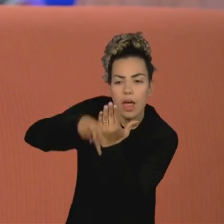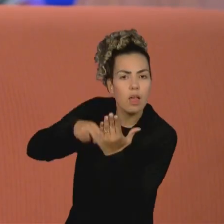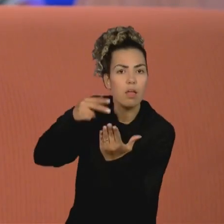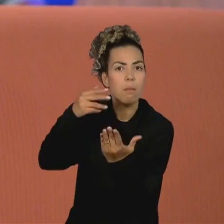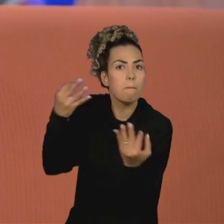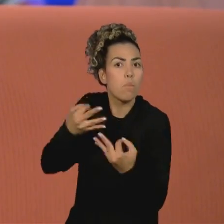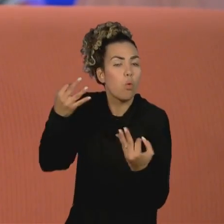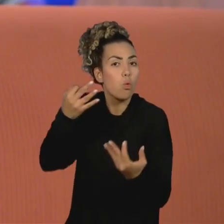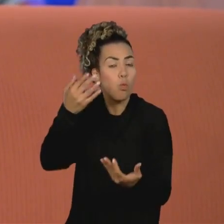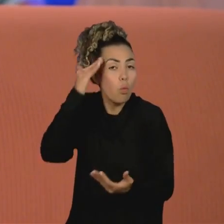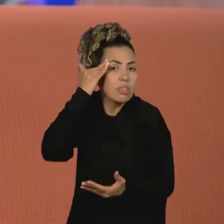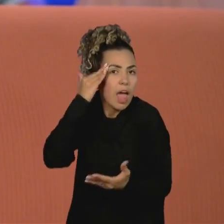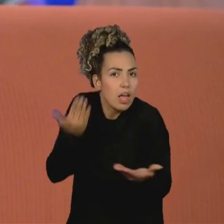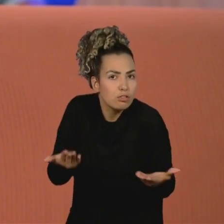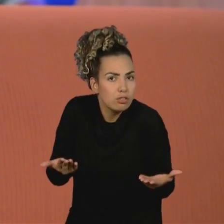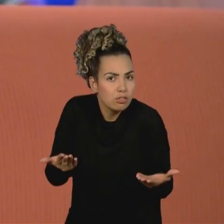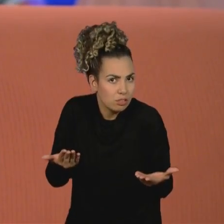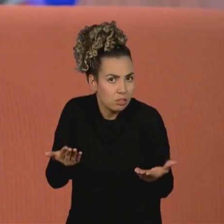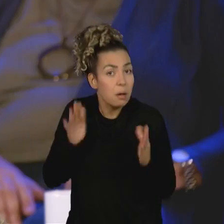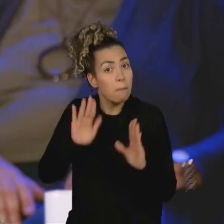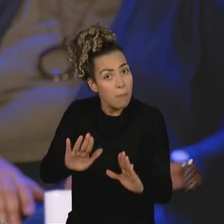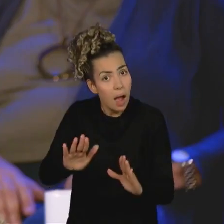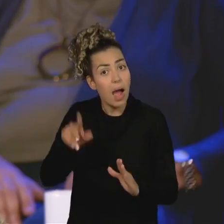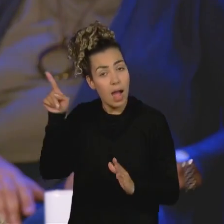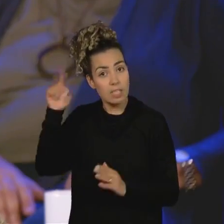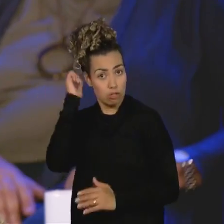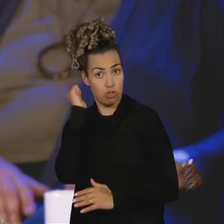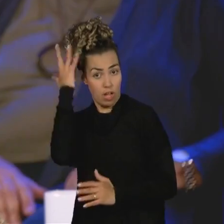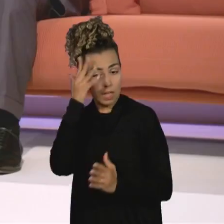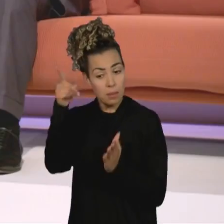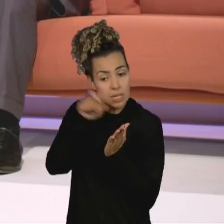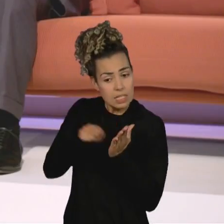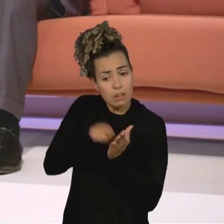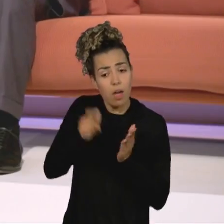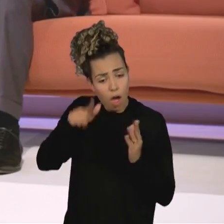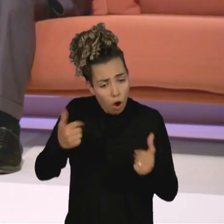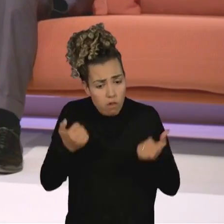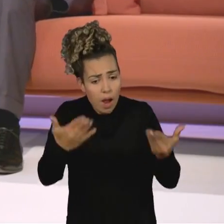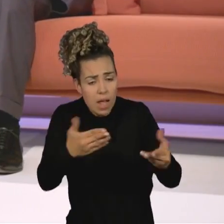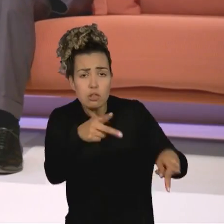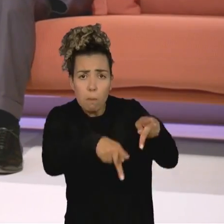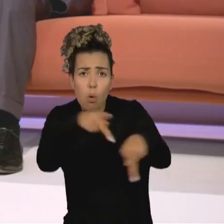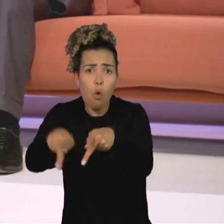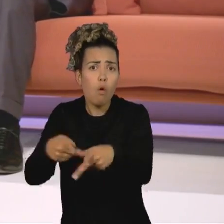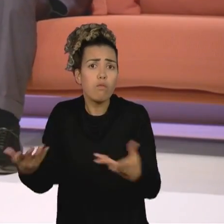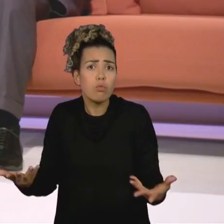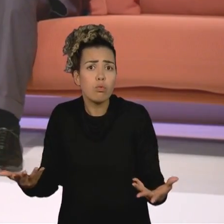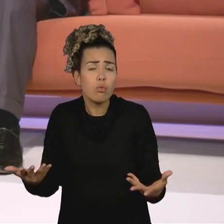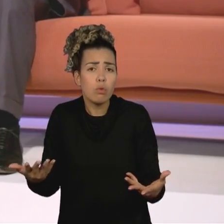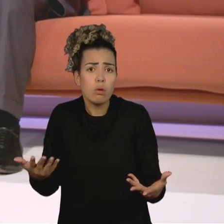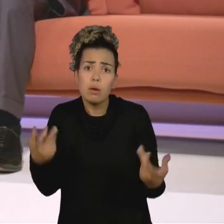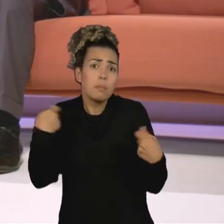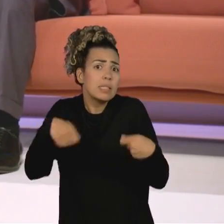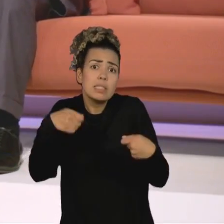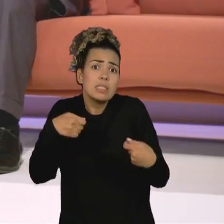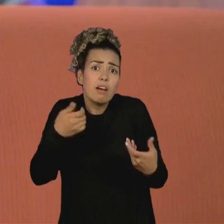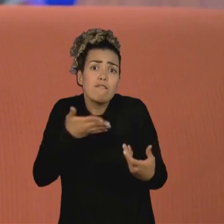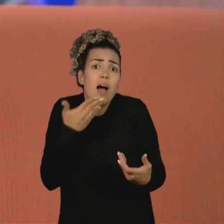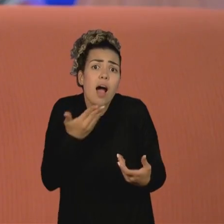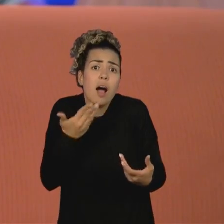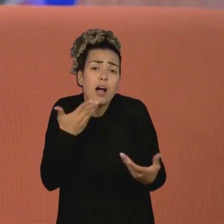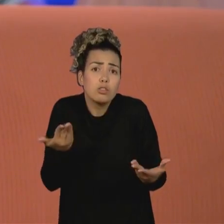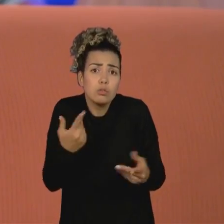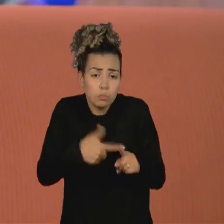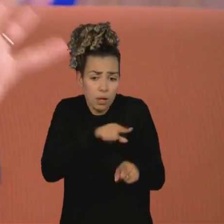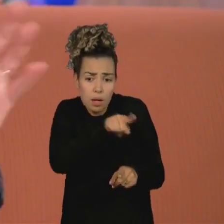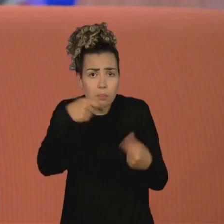gente do povo ver, para a pessoa ir ao teatro e assistir. Então, obviamente, não pode ser uma coisa inacessível, porque senão não ia ter plateia.